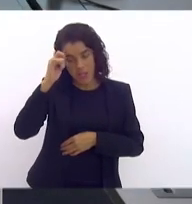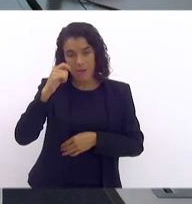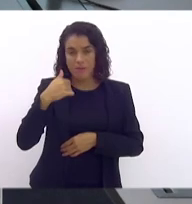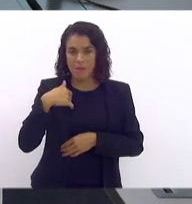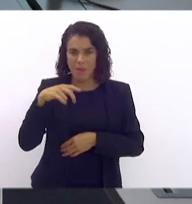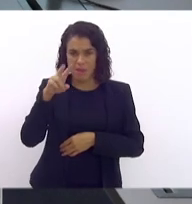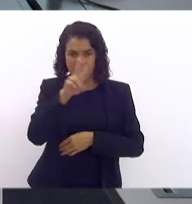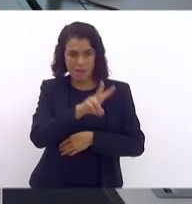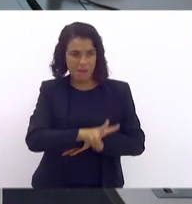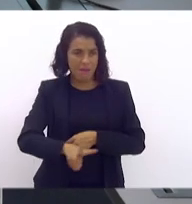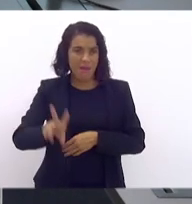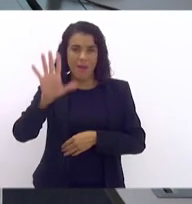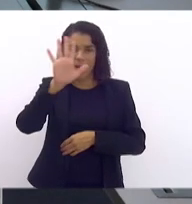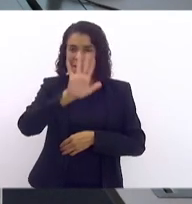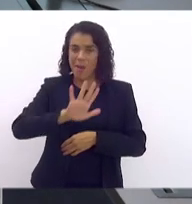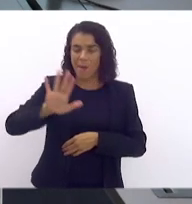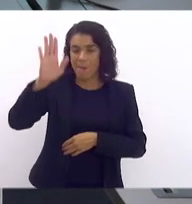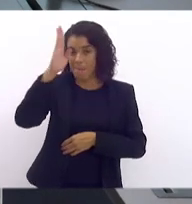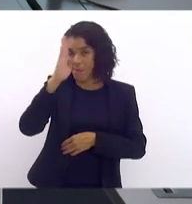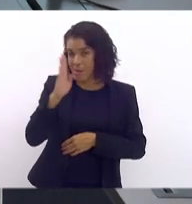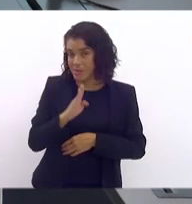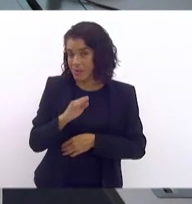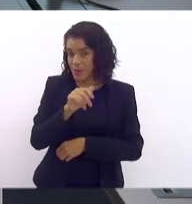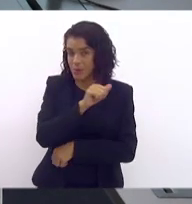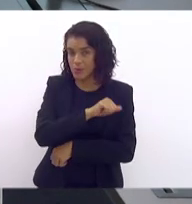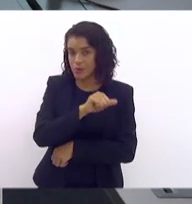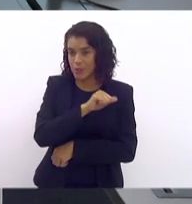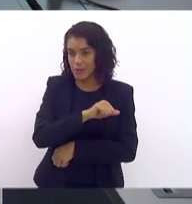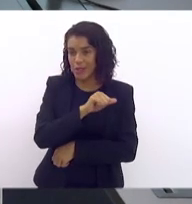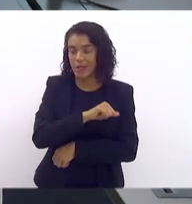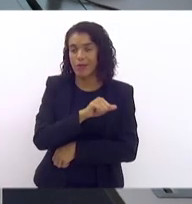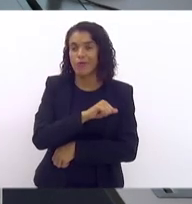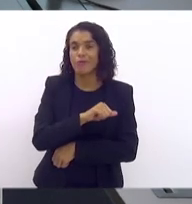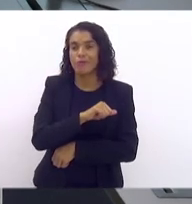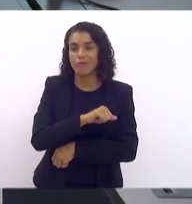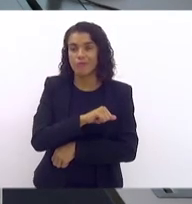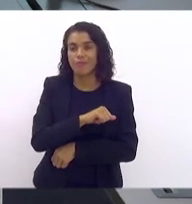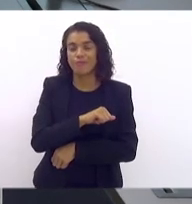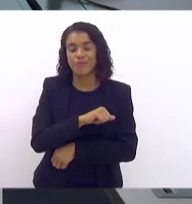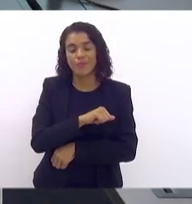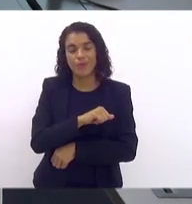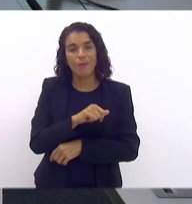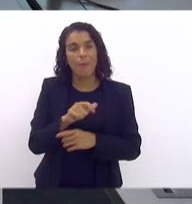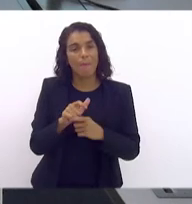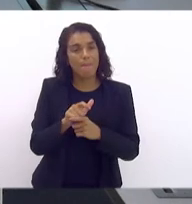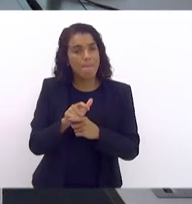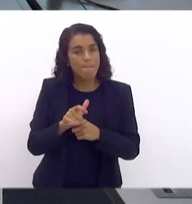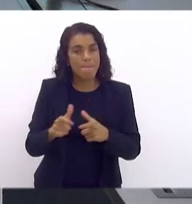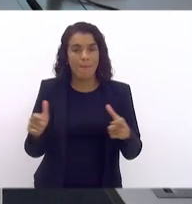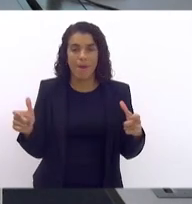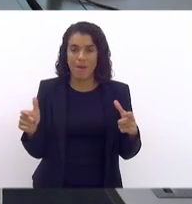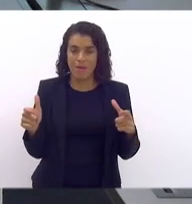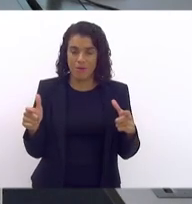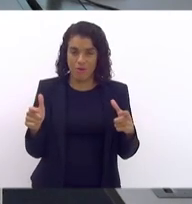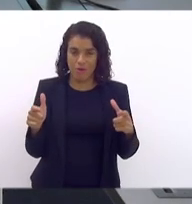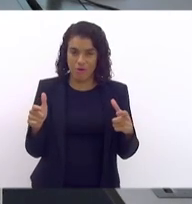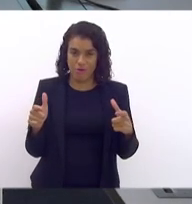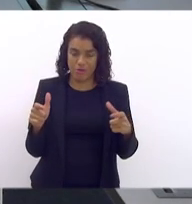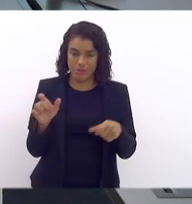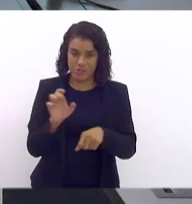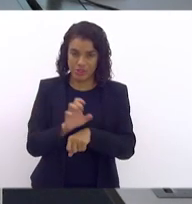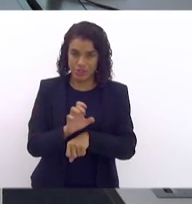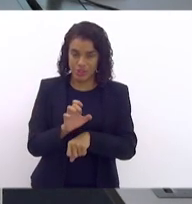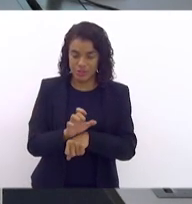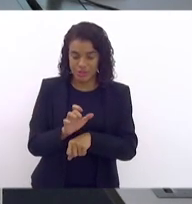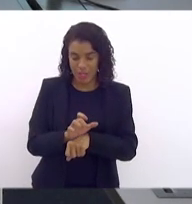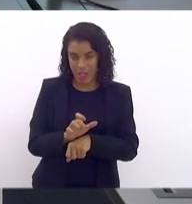Universo de Brasil o Rio de Janeiro foi apontado como um maior eh como o estado onde se